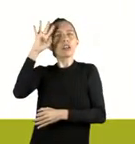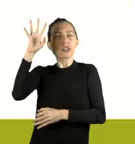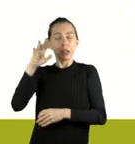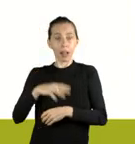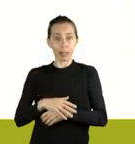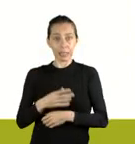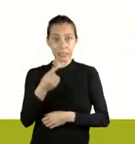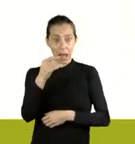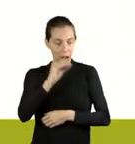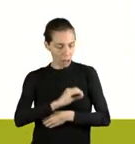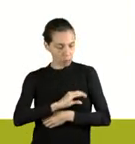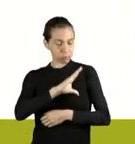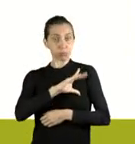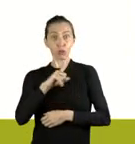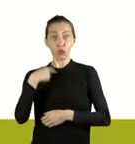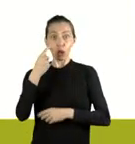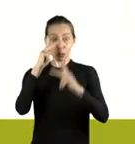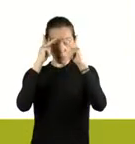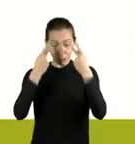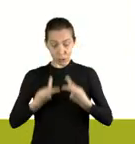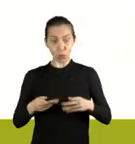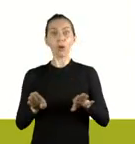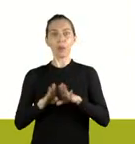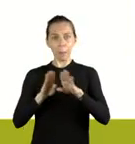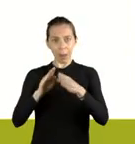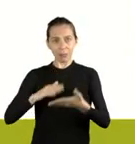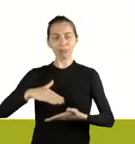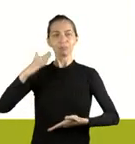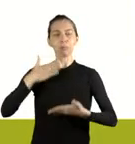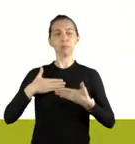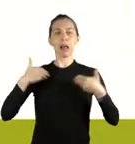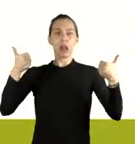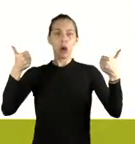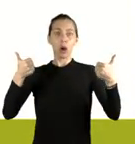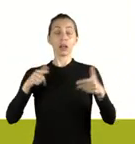cresça, e também o seu nível de aporte também